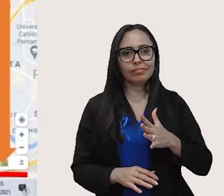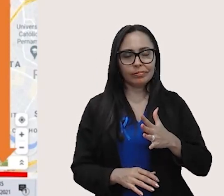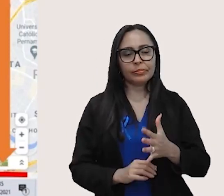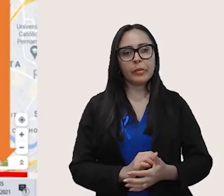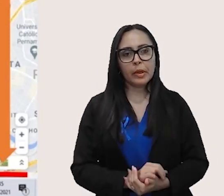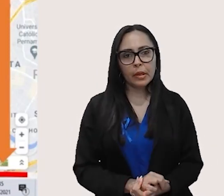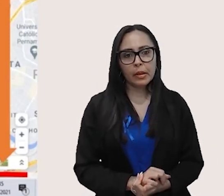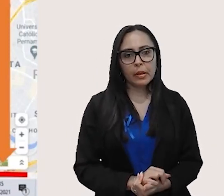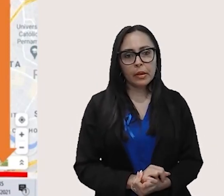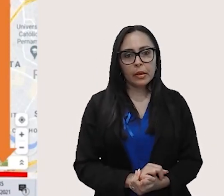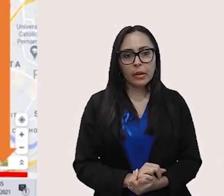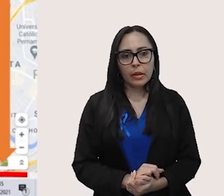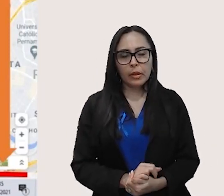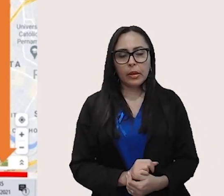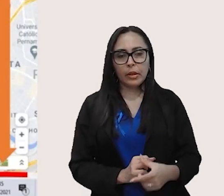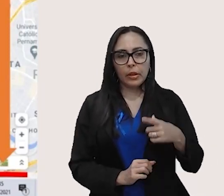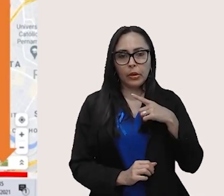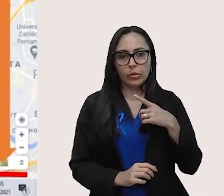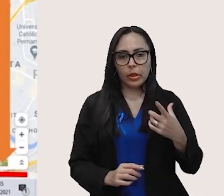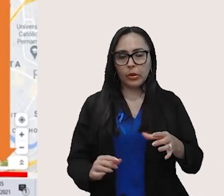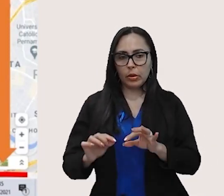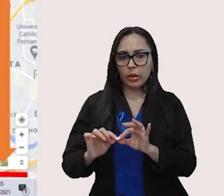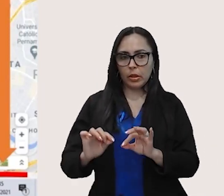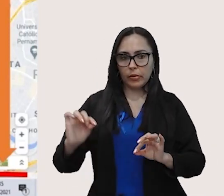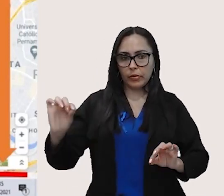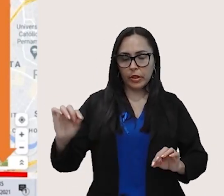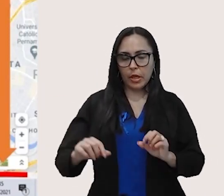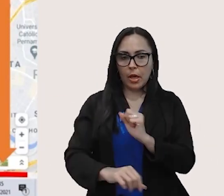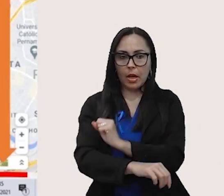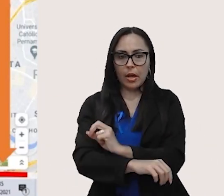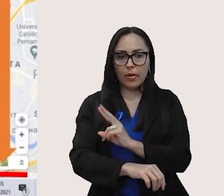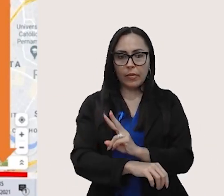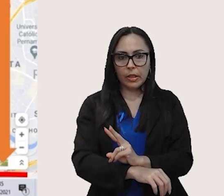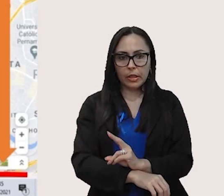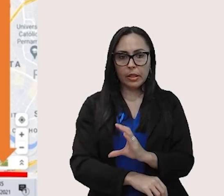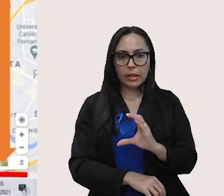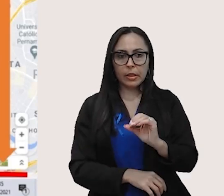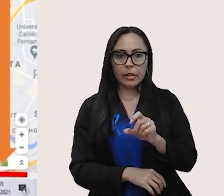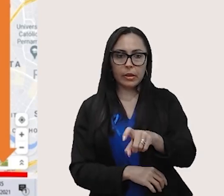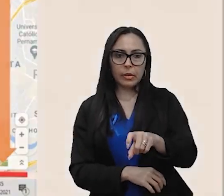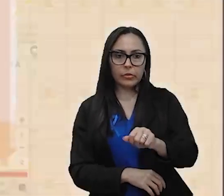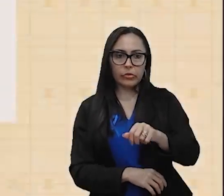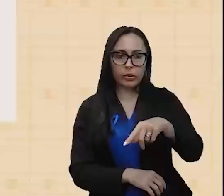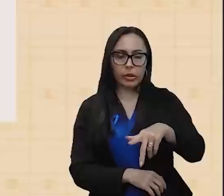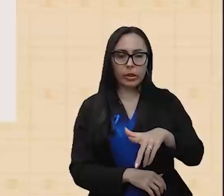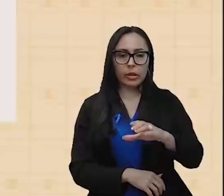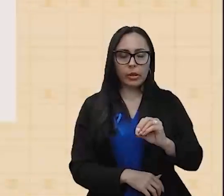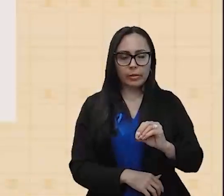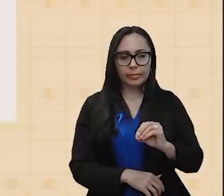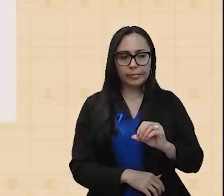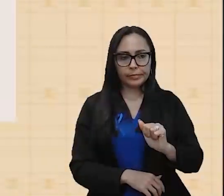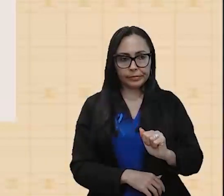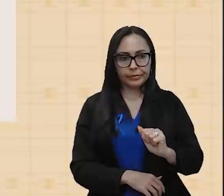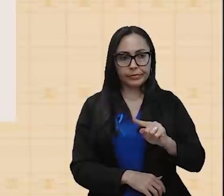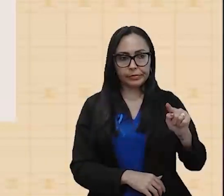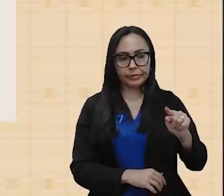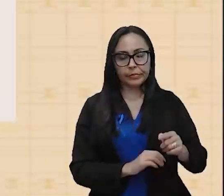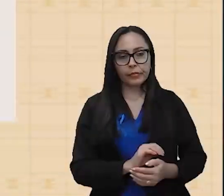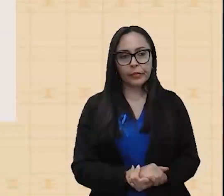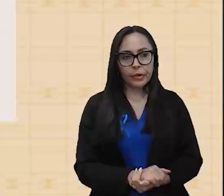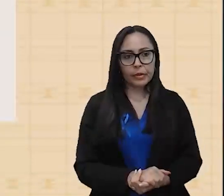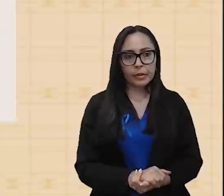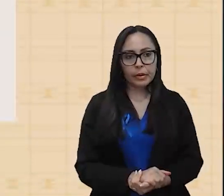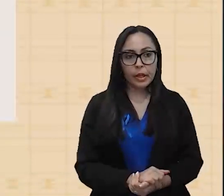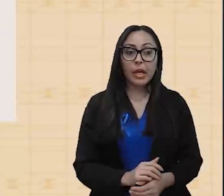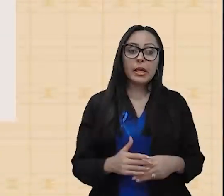aproximadamente, eu tenho aí a Avenida Caxangá com 6 km em linha reta. Olha que legal. Então, essa